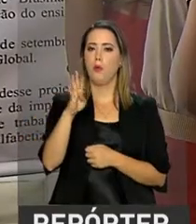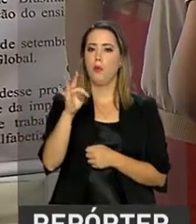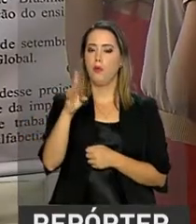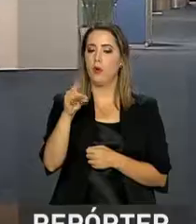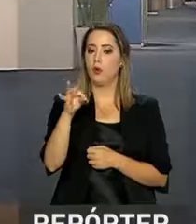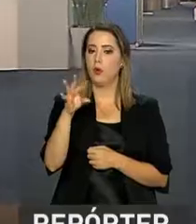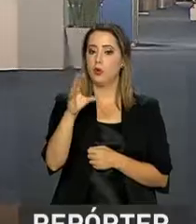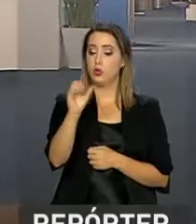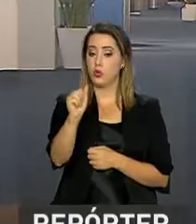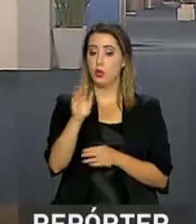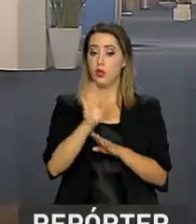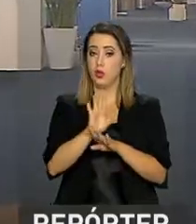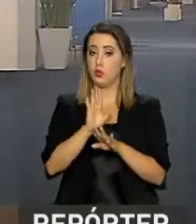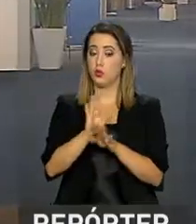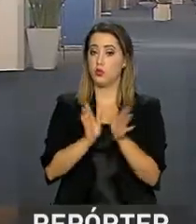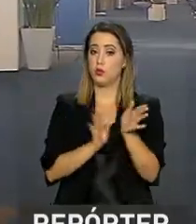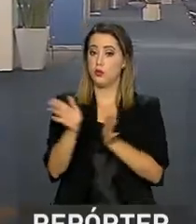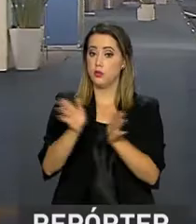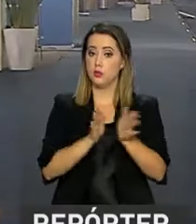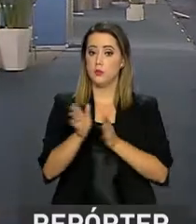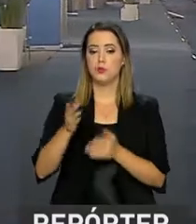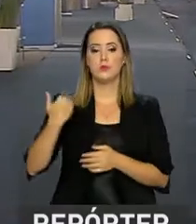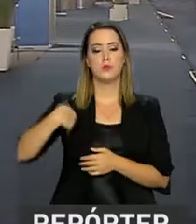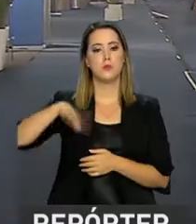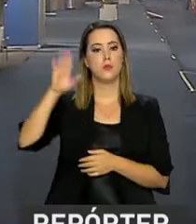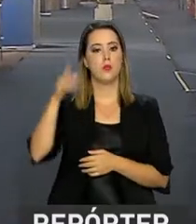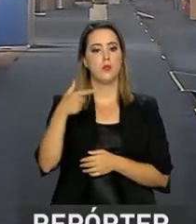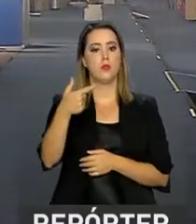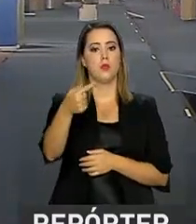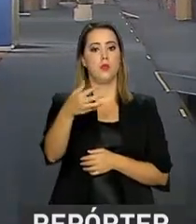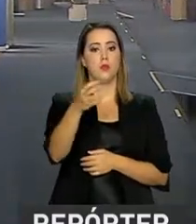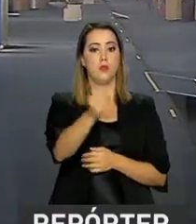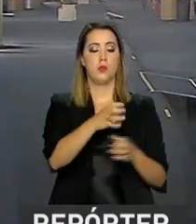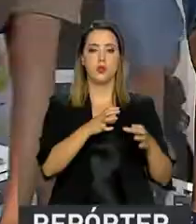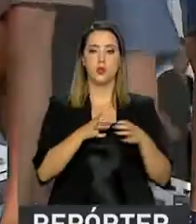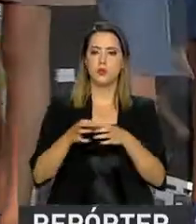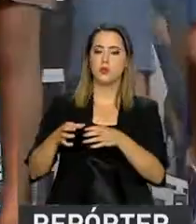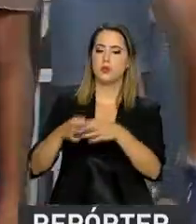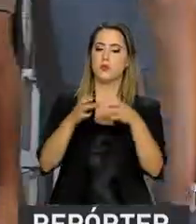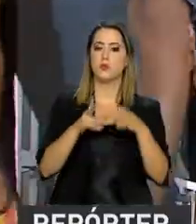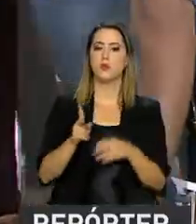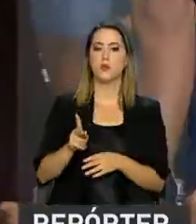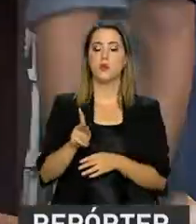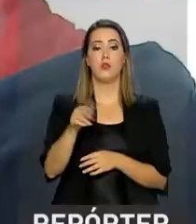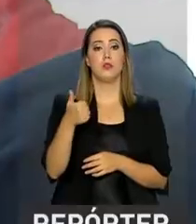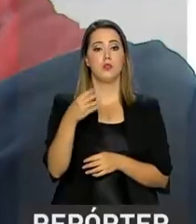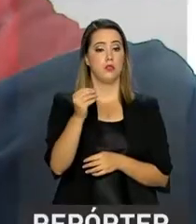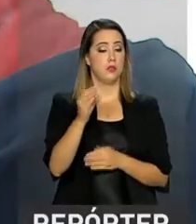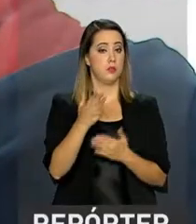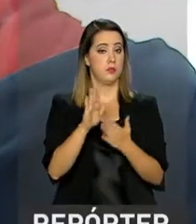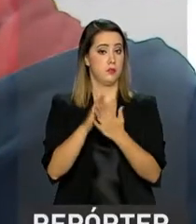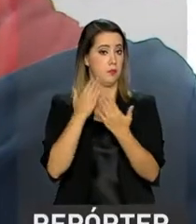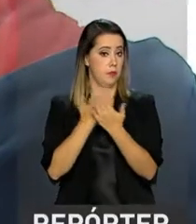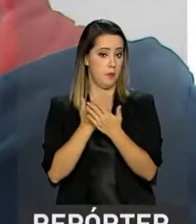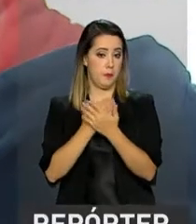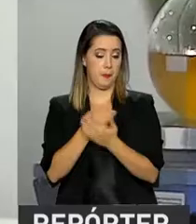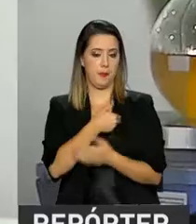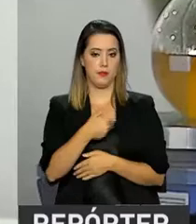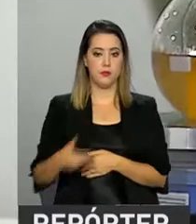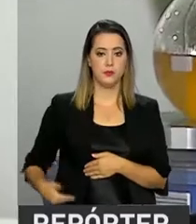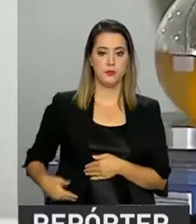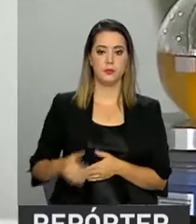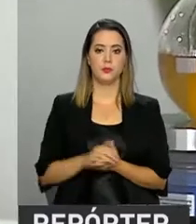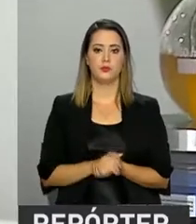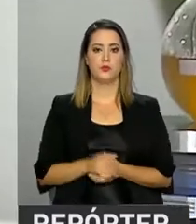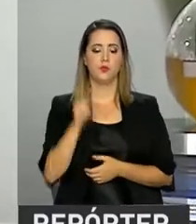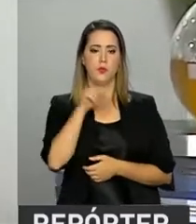na capital federal participam mais de 70 instituições e quase 100 escolas públicas do distrito federal e